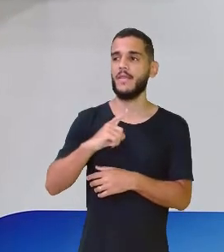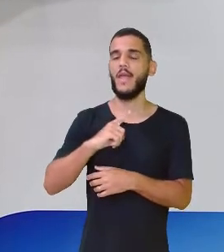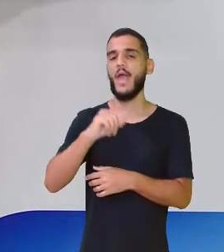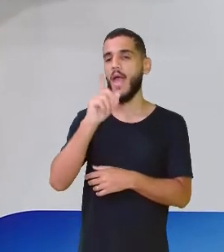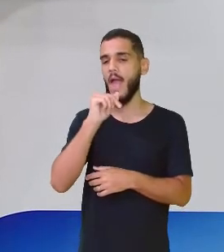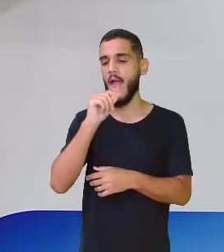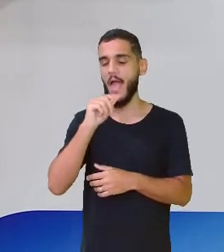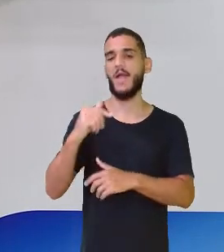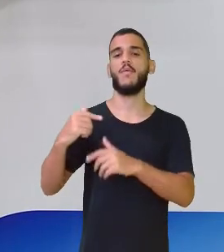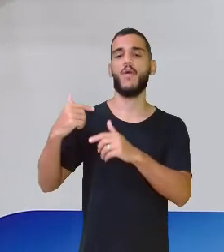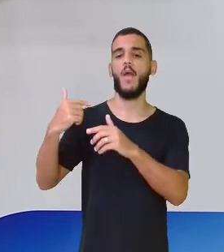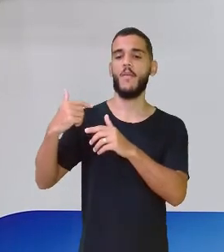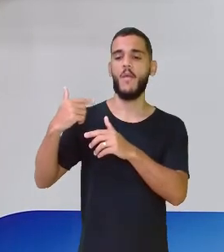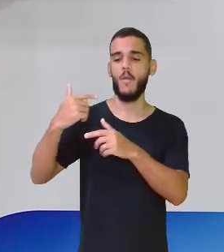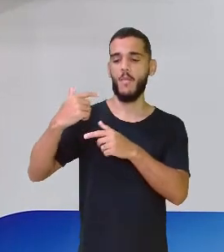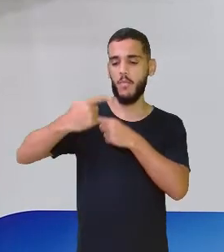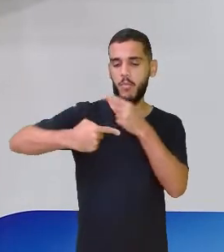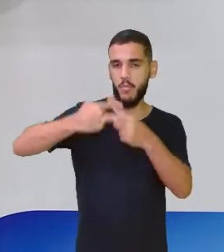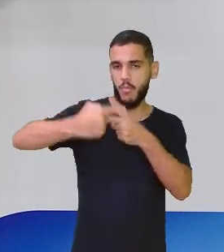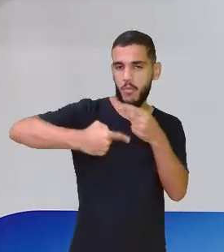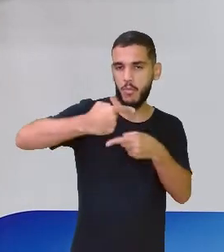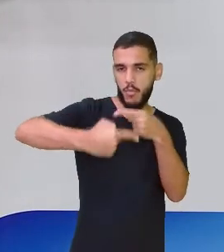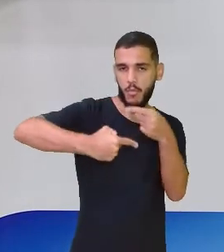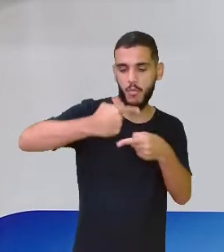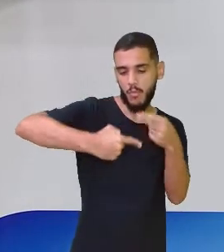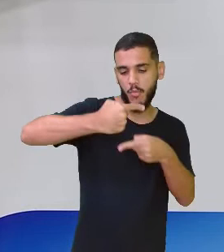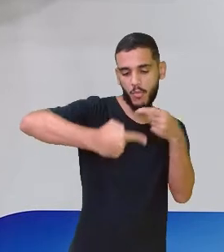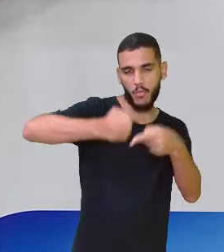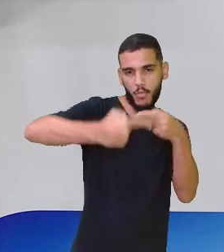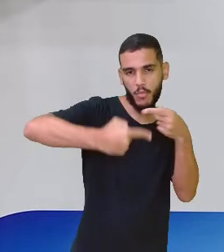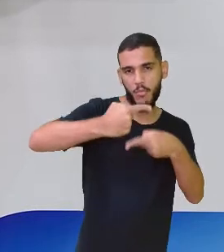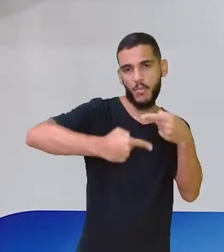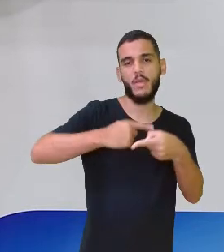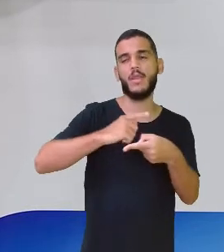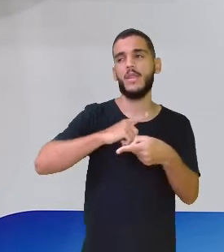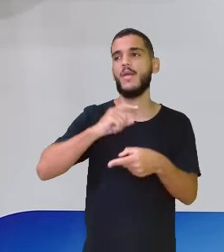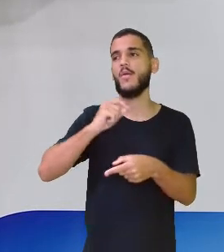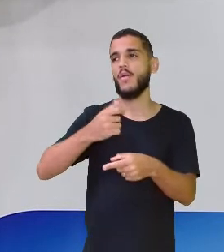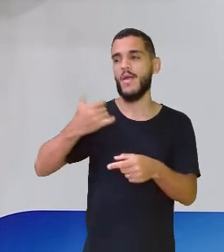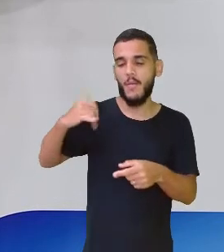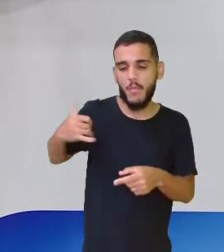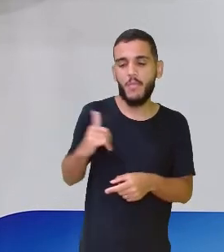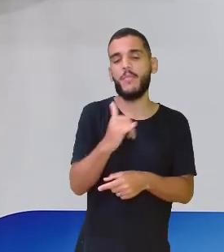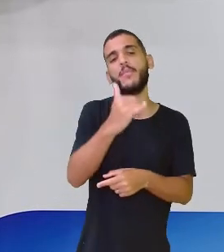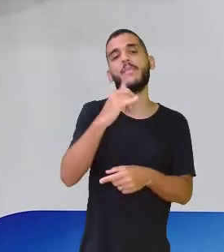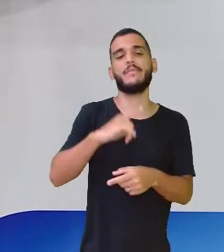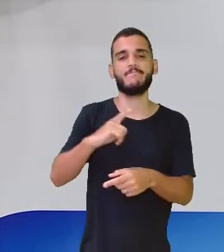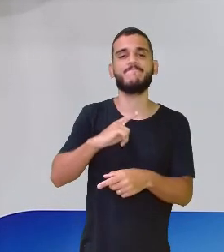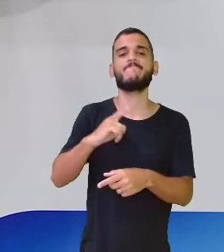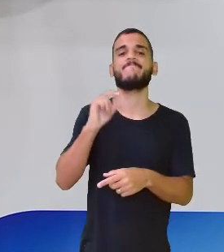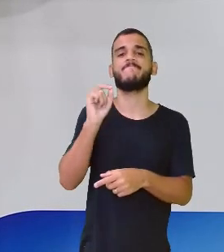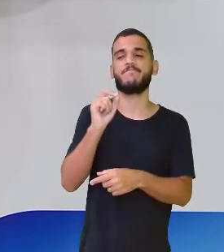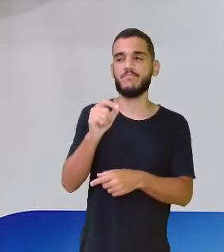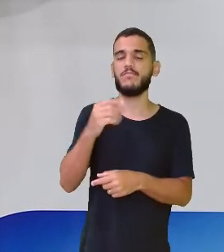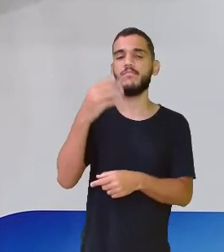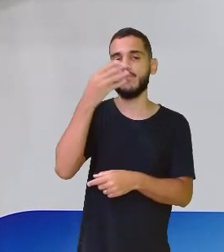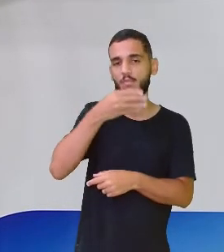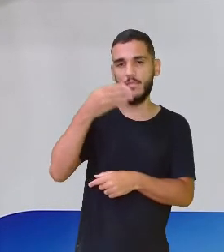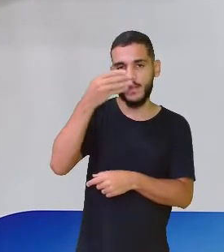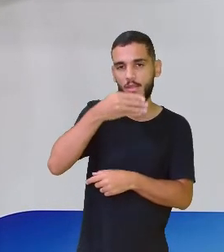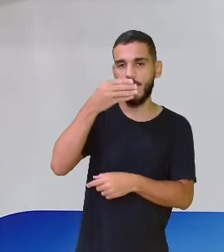isso aqui, movimentava aqui a outra, rodando aqui. E isso aqui, ó, aqui eles colocavam a cana para